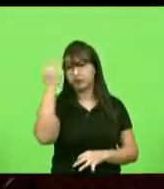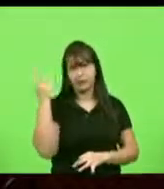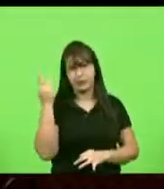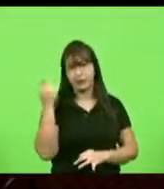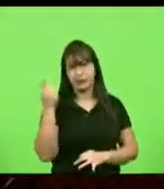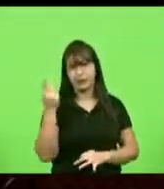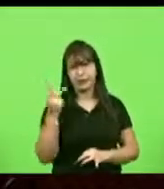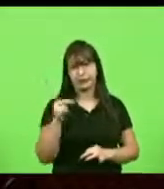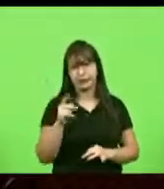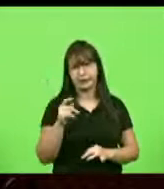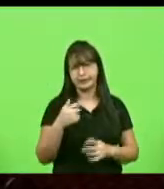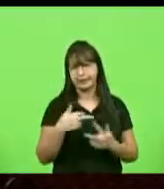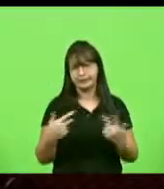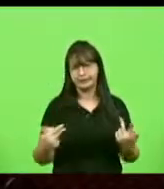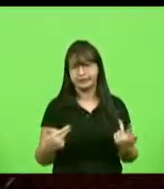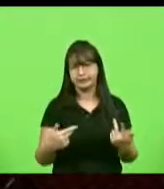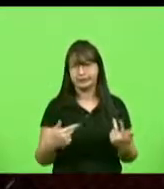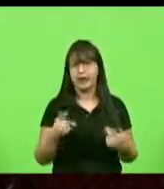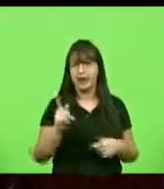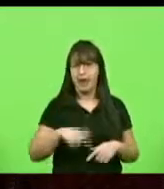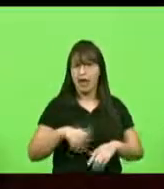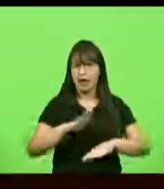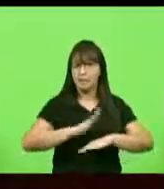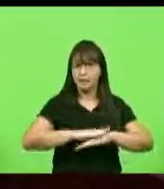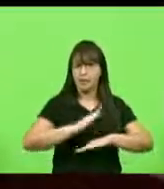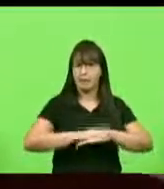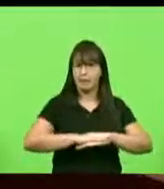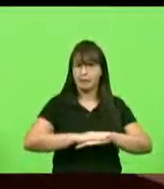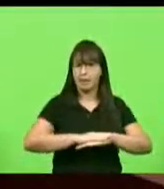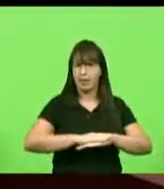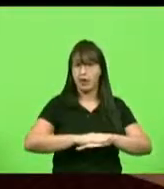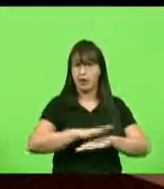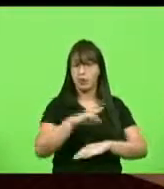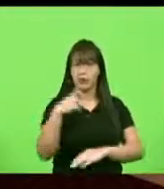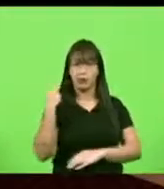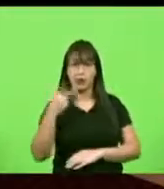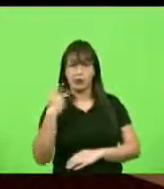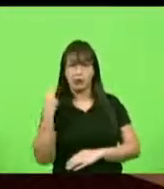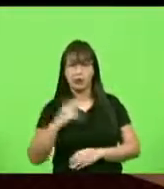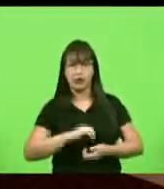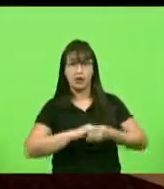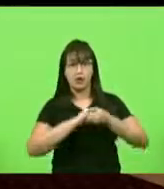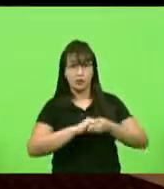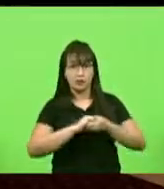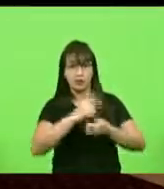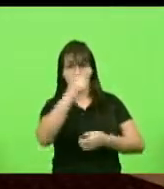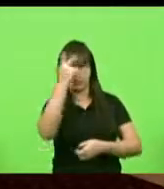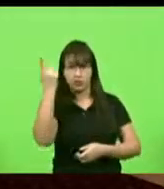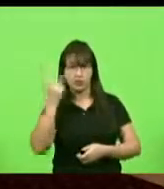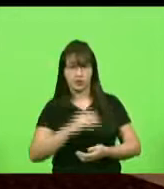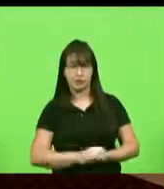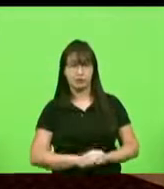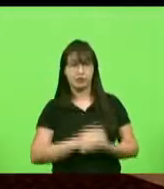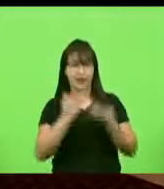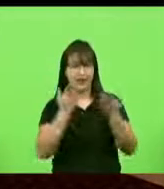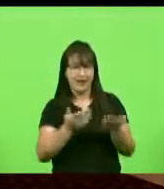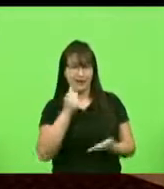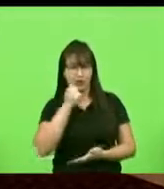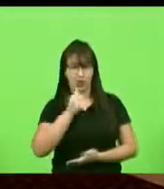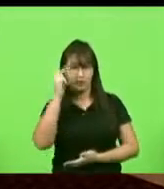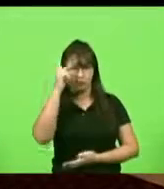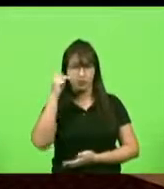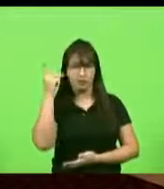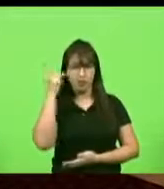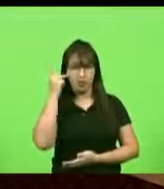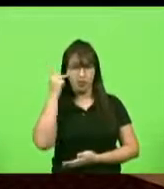por feitos. É um ato do parlamentar para cumprimentar alguém. O que a deputada Paulinha está propondo aqui